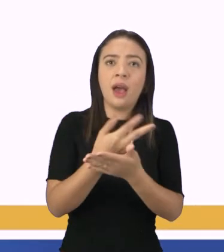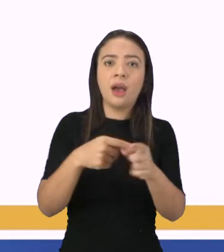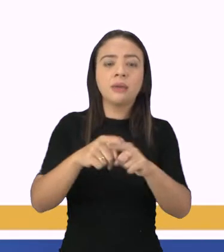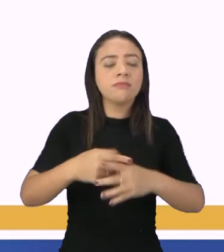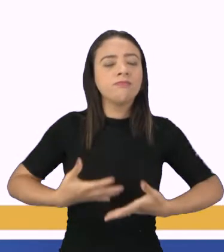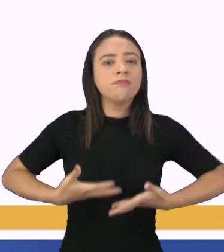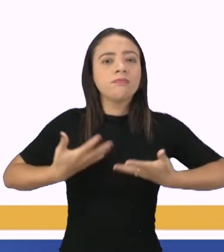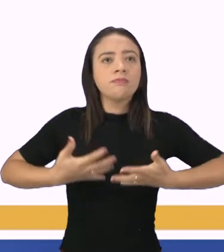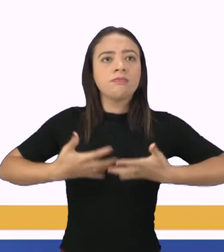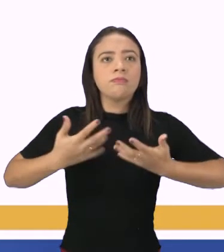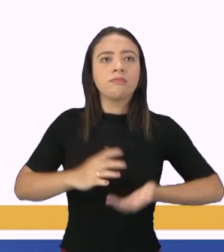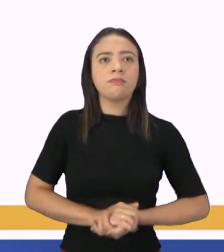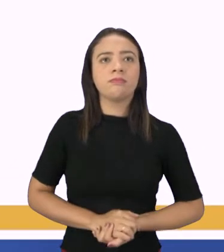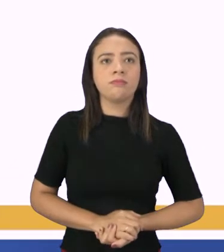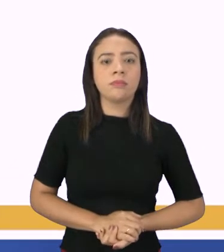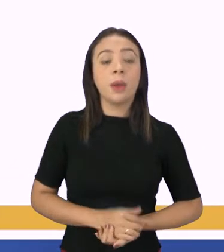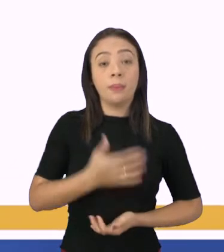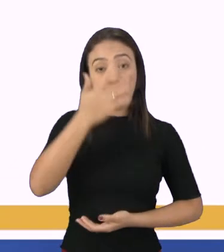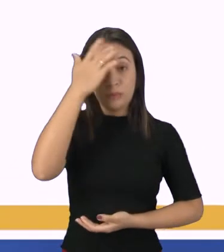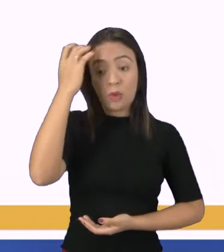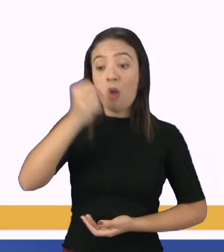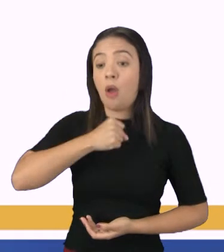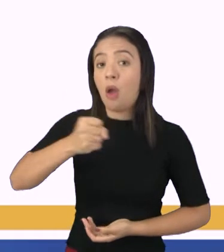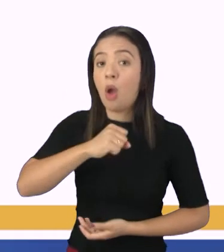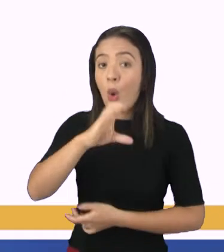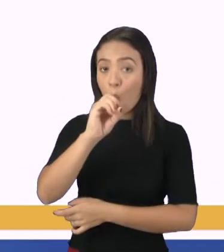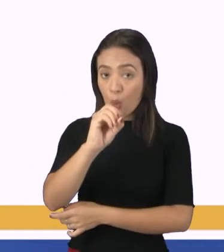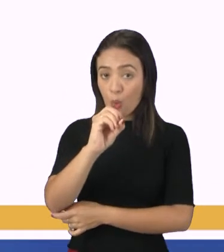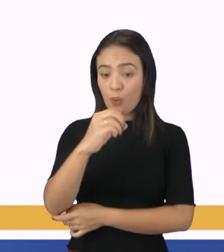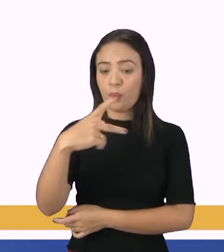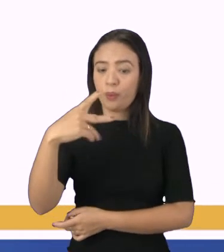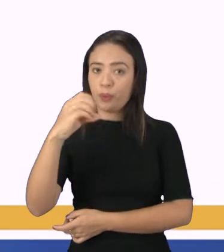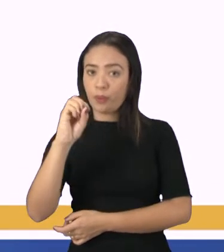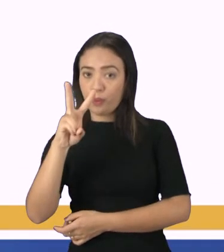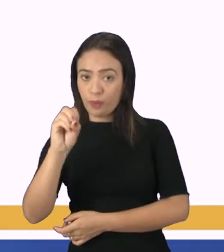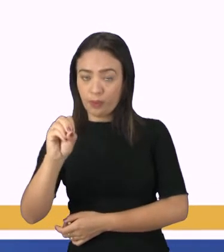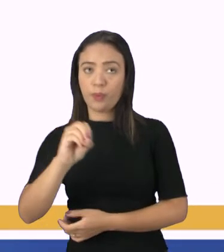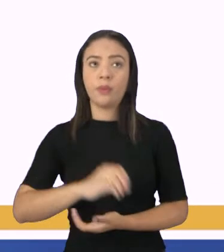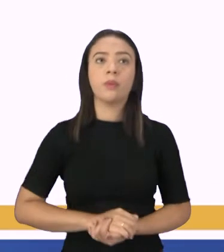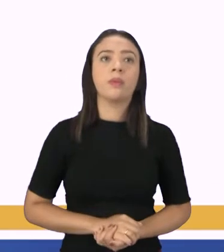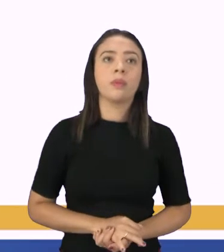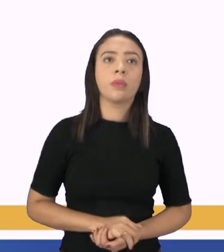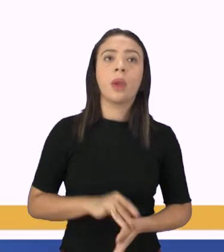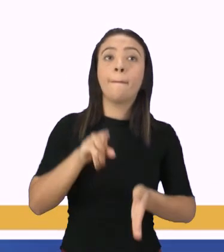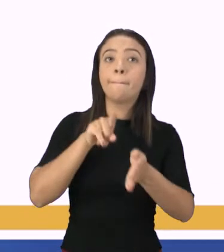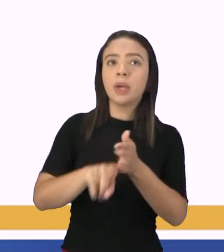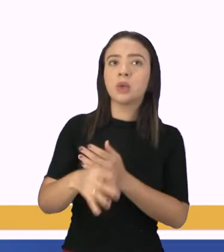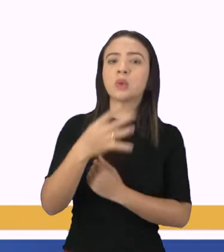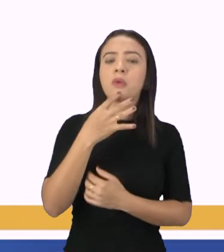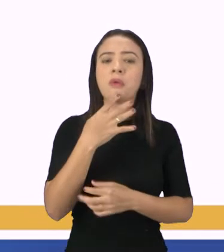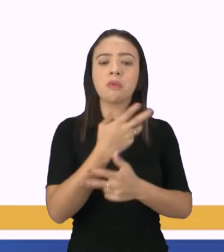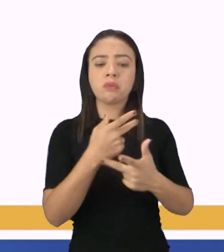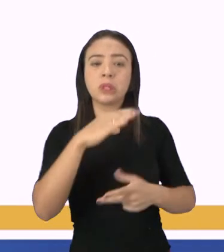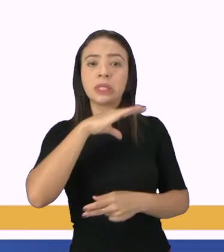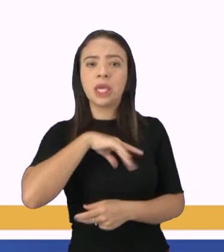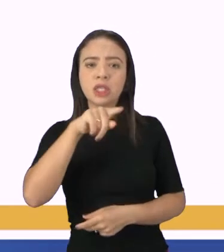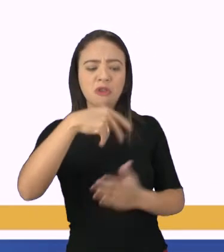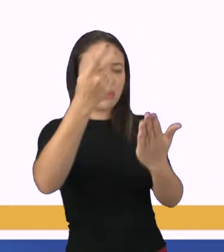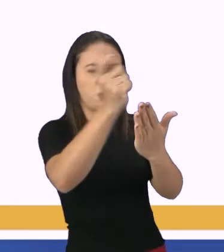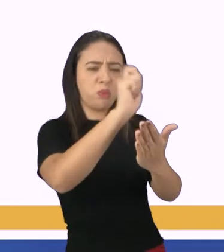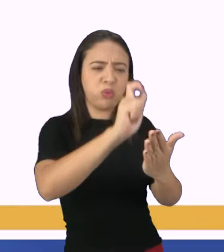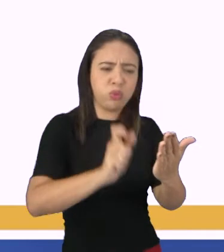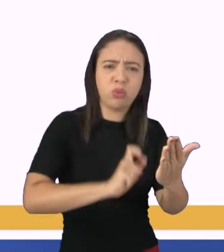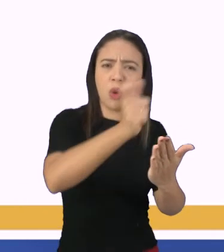entrevistador, né? O Povo, demonstrado por OP. Ele pergunta, Conhecer as cidades que você